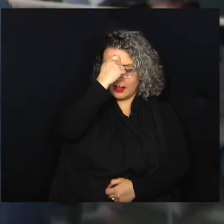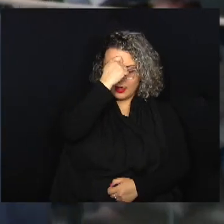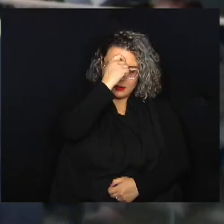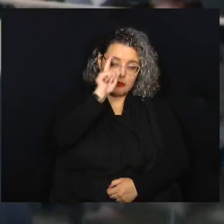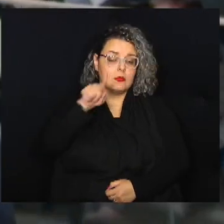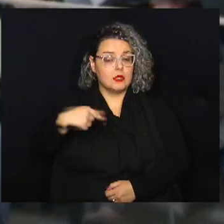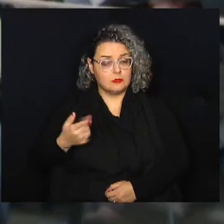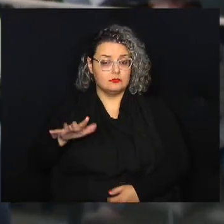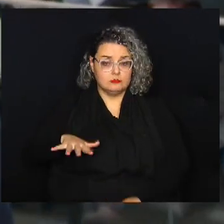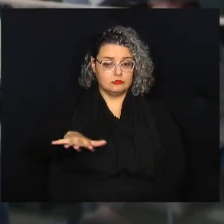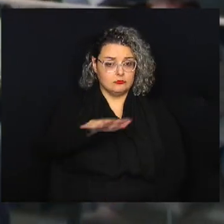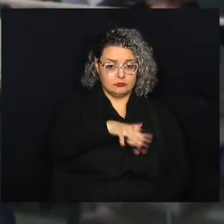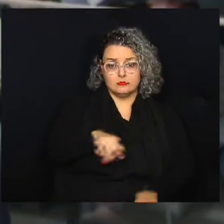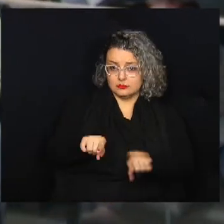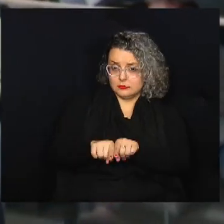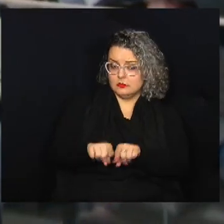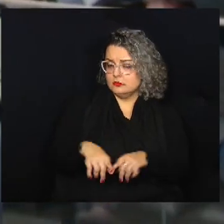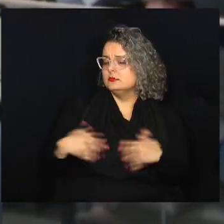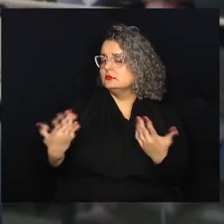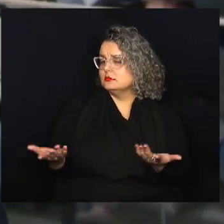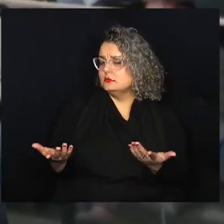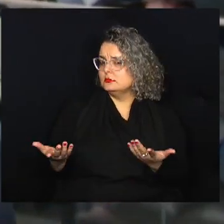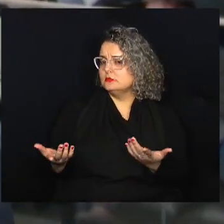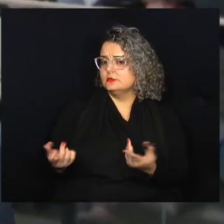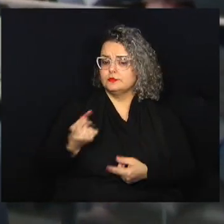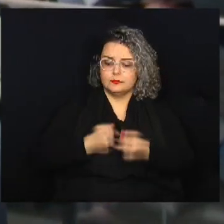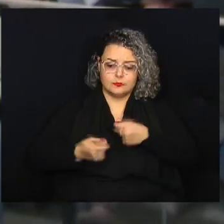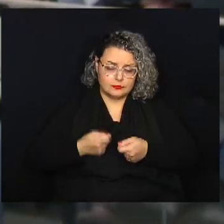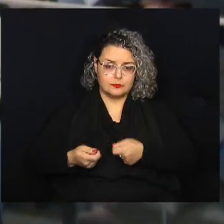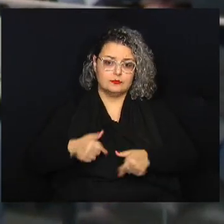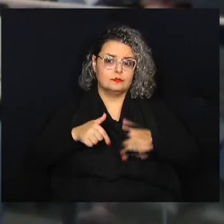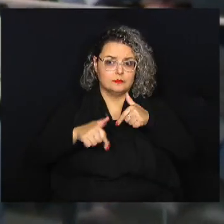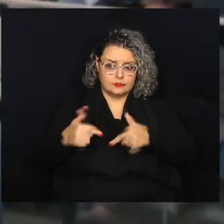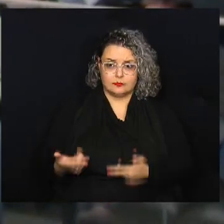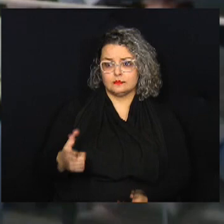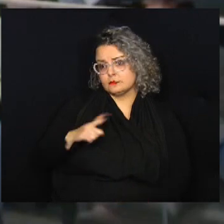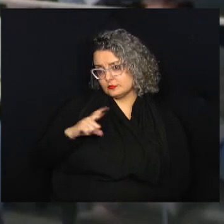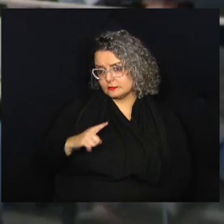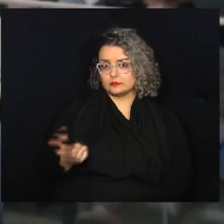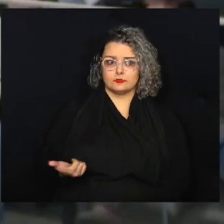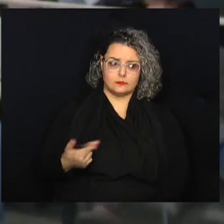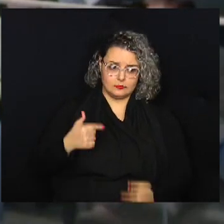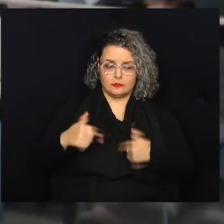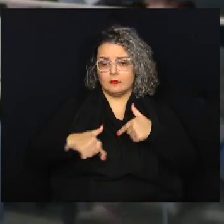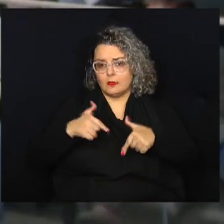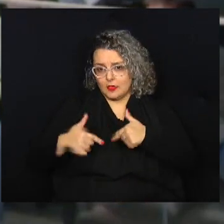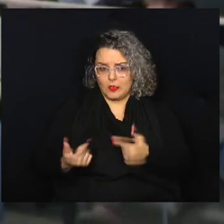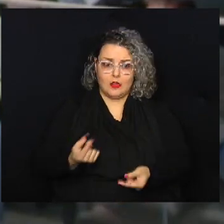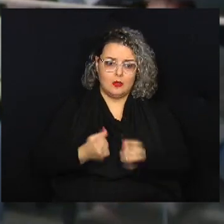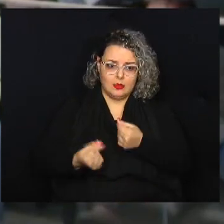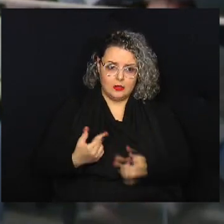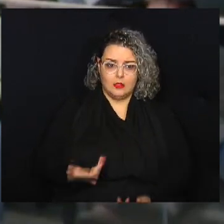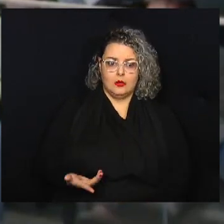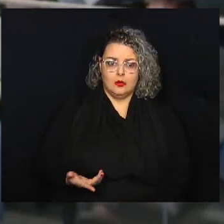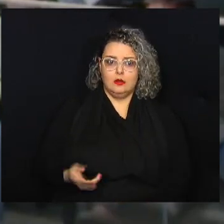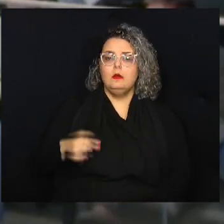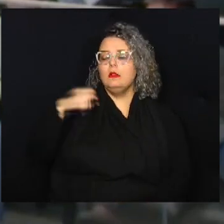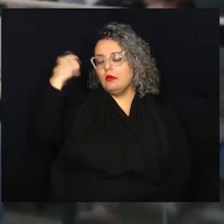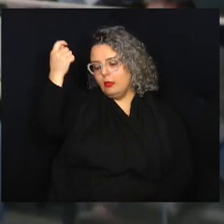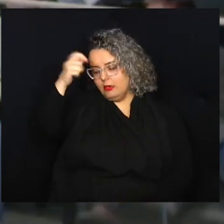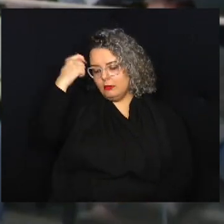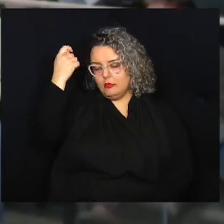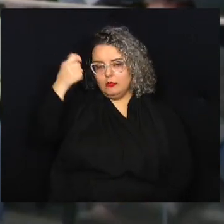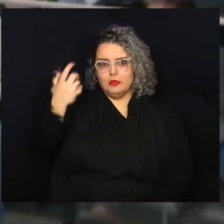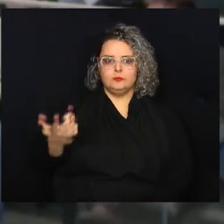segmentos. E a questão é qual que é? Economia e emprego. Tá, vai gerar economia e emprego, mas quanto à questão dos rodeios,